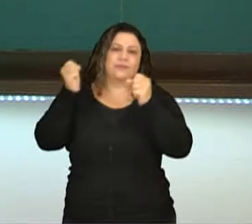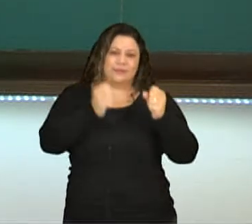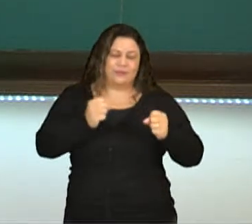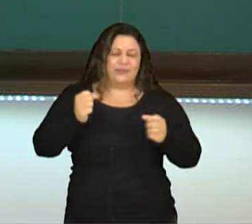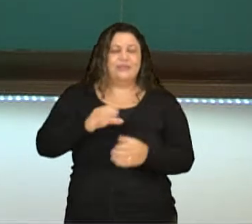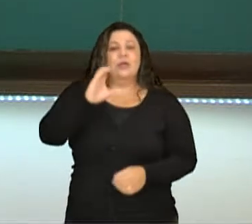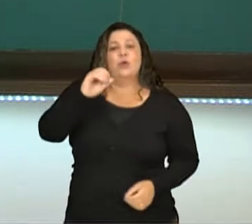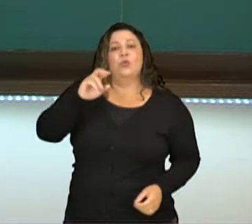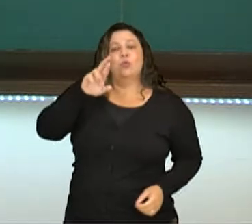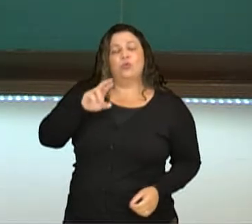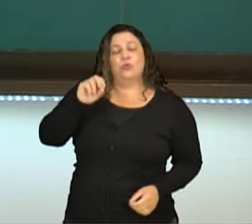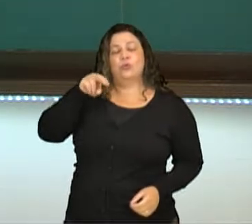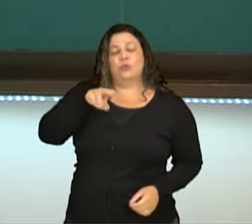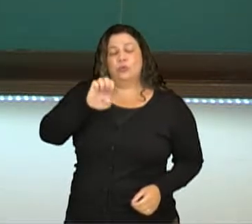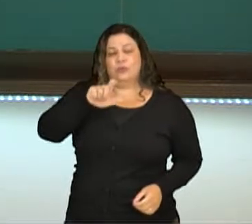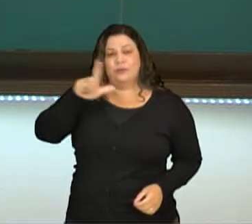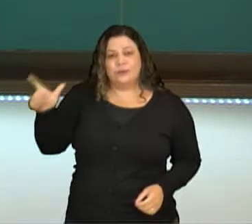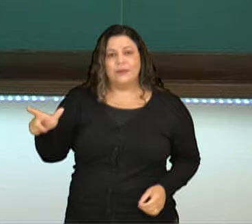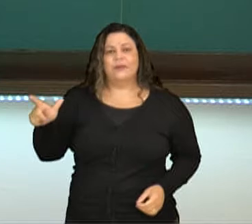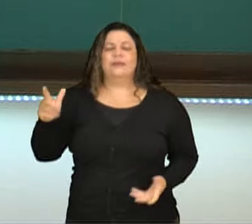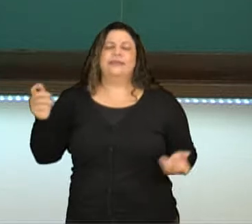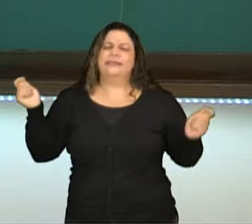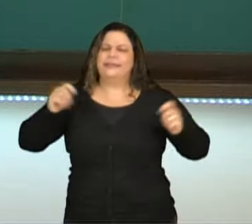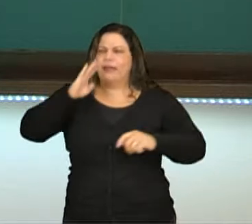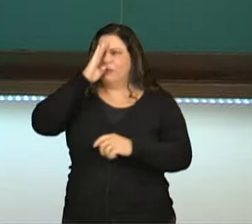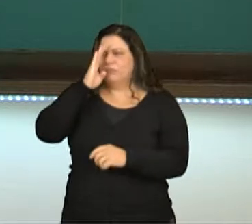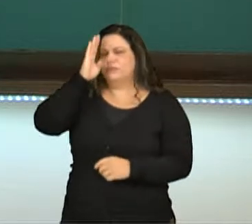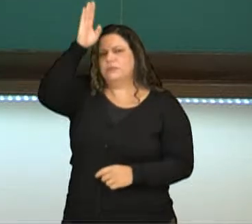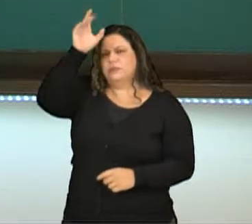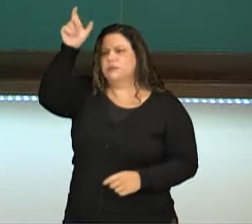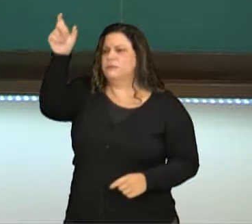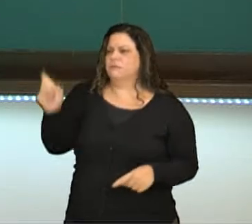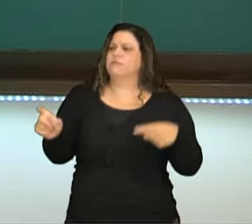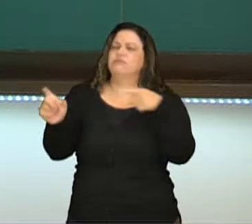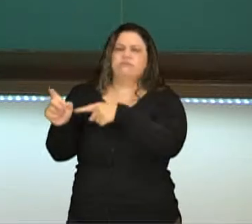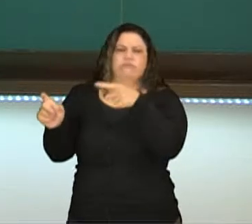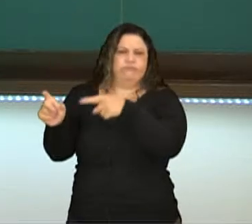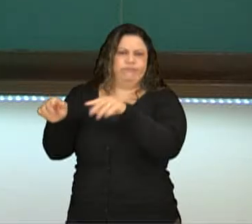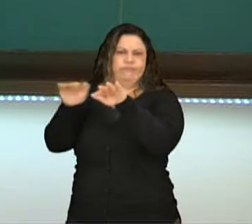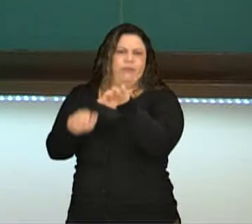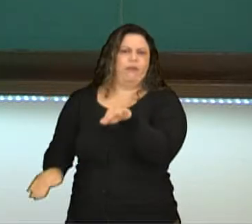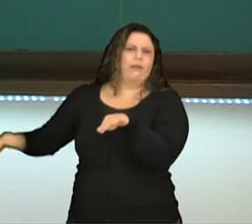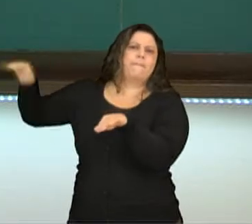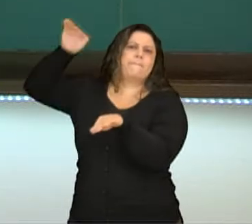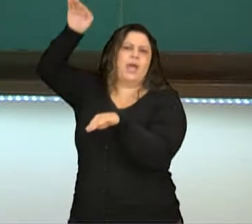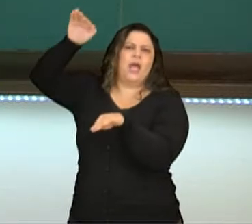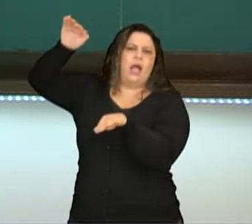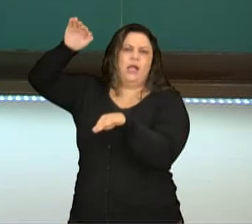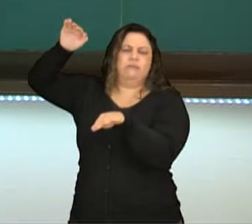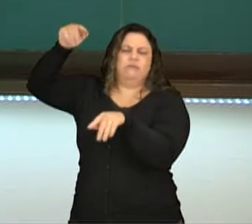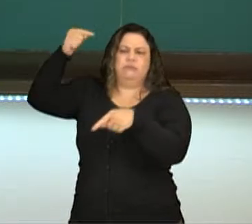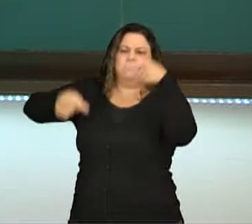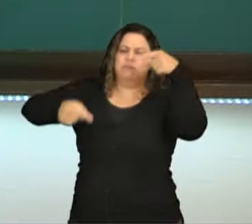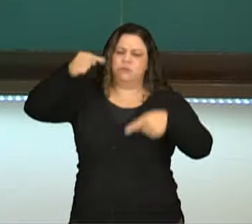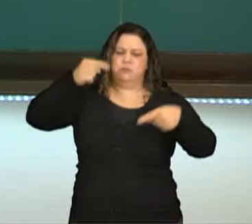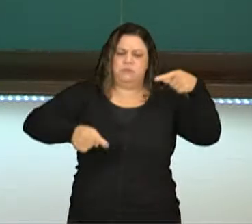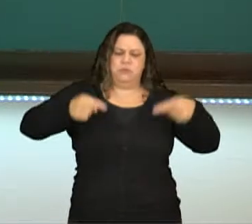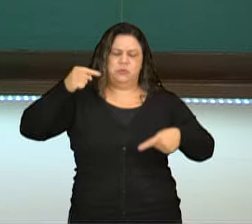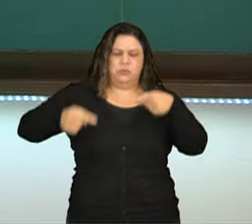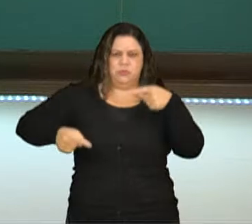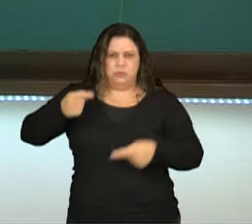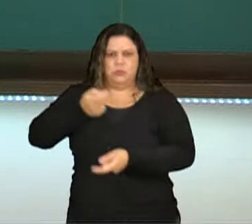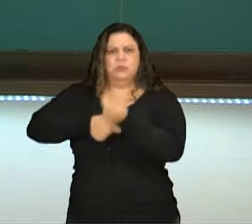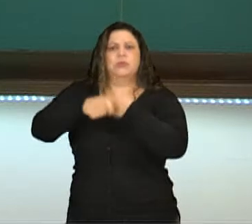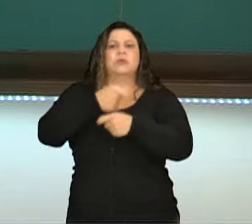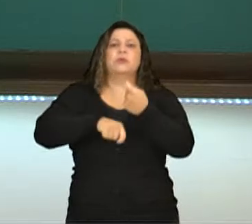era saído dessas famílias, era a principal figura de destaque na sua região, destaque político, destaque